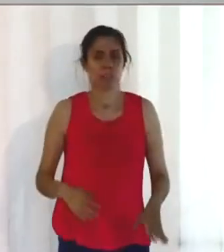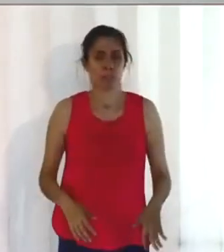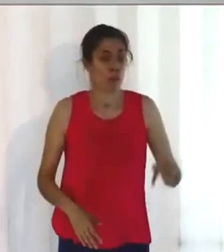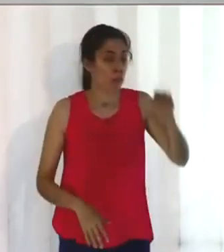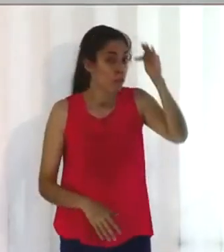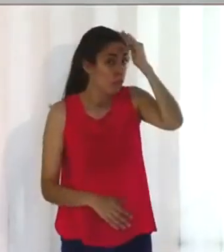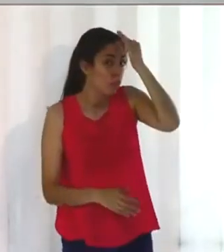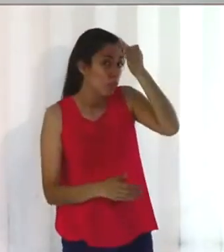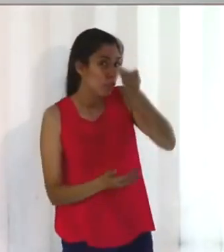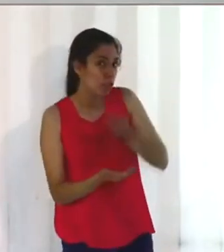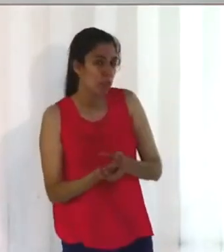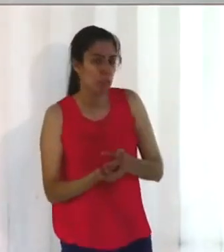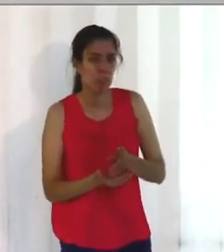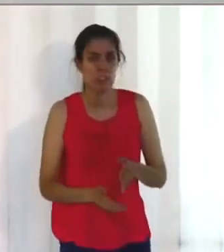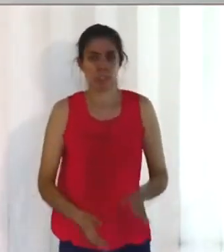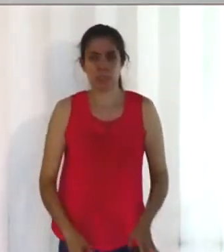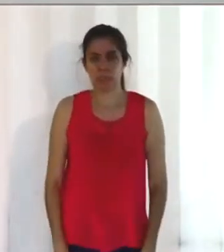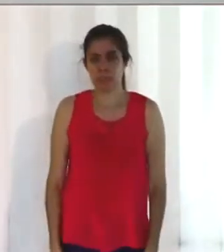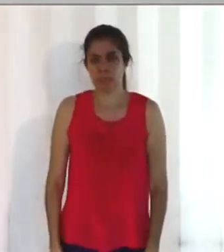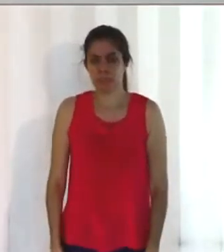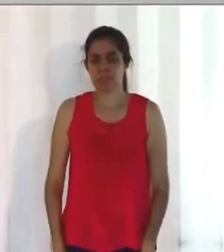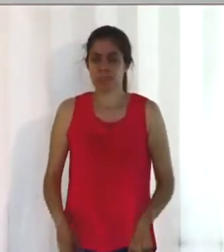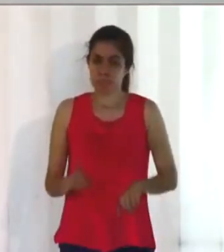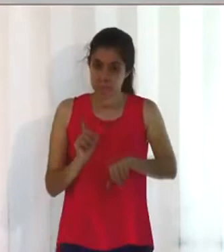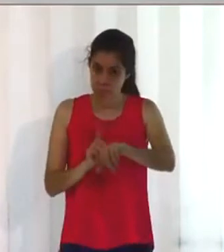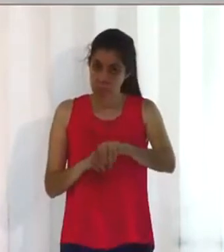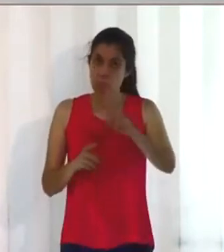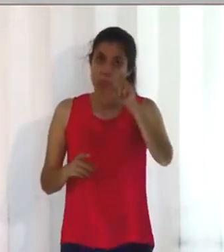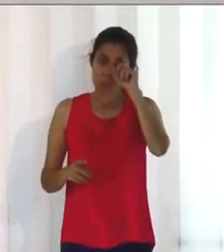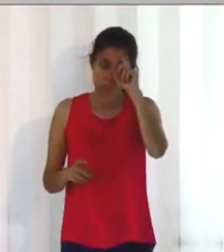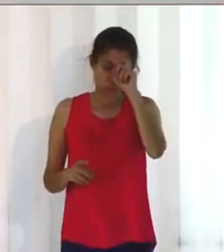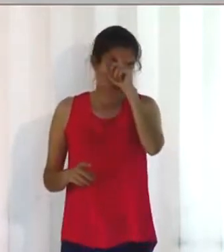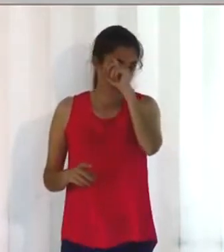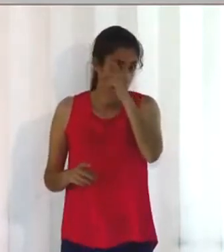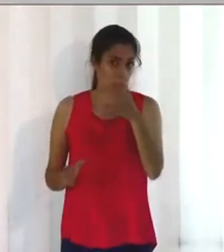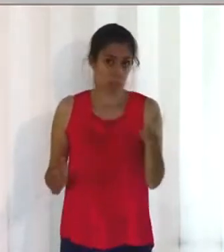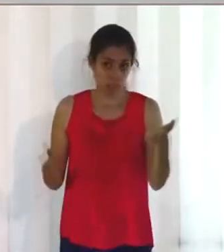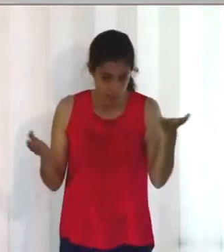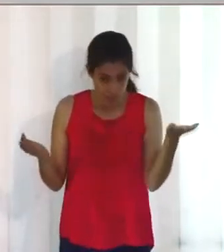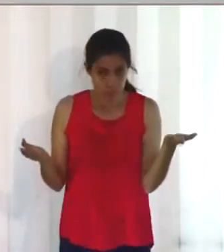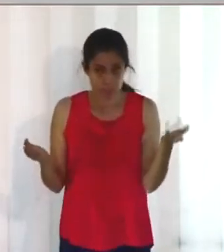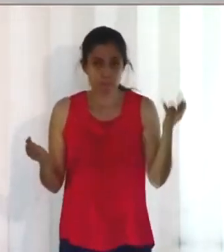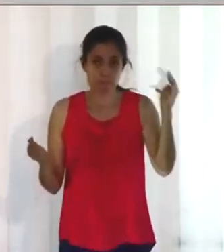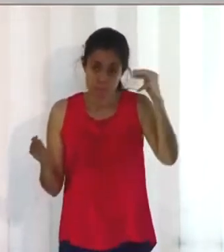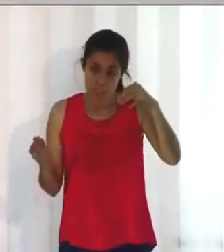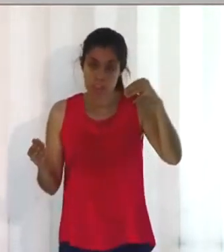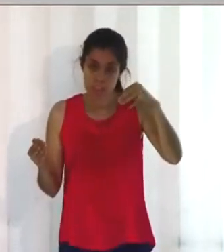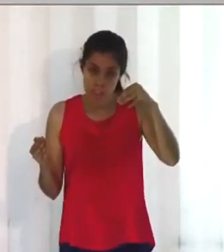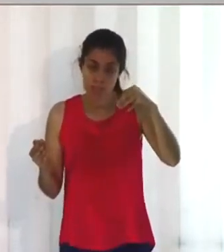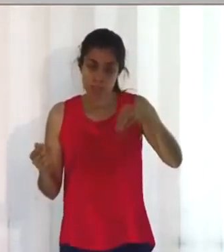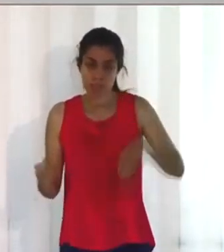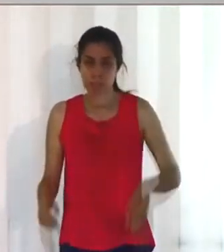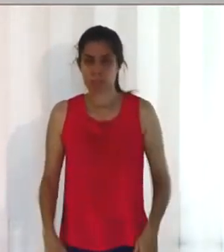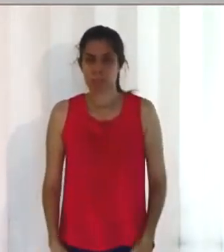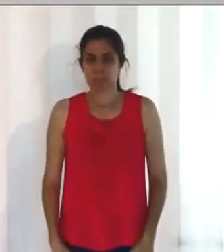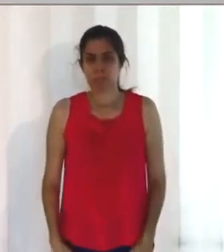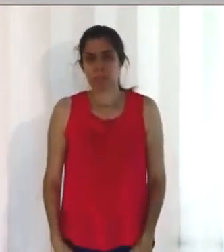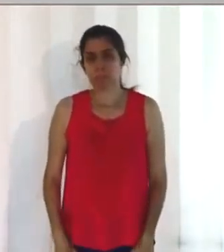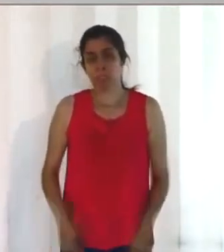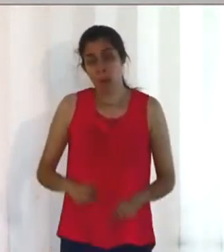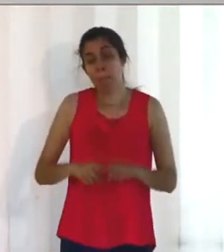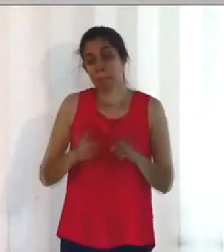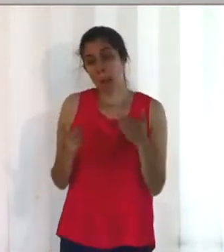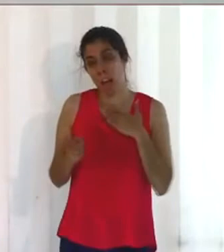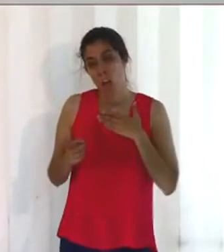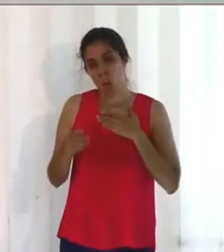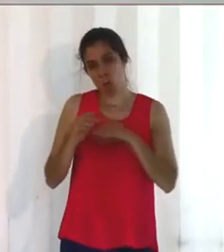fé? Os tempos são muito difíceis, mas eu tenho dito em alguns círculos que eu tenho caminhado e convidado